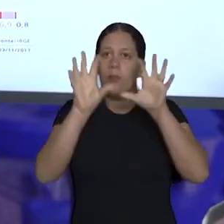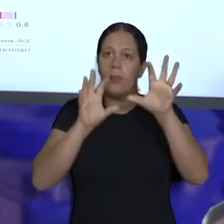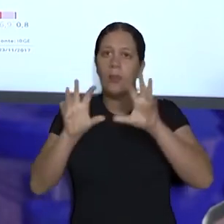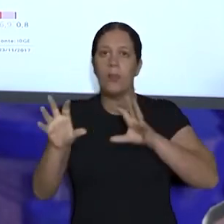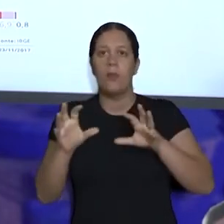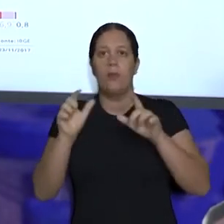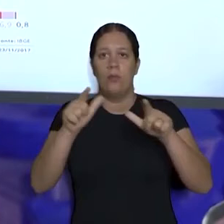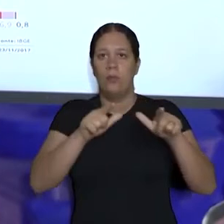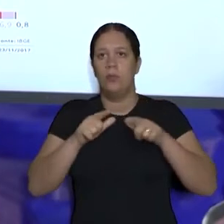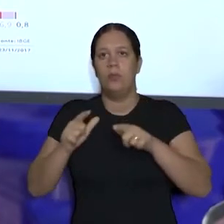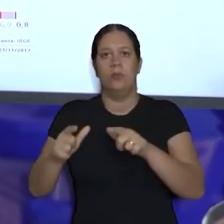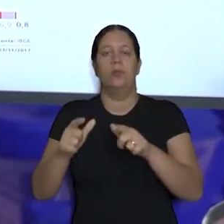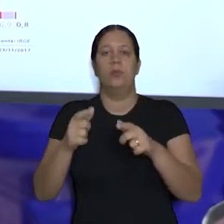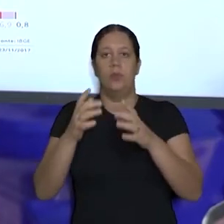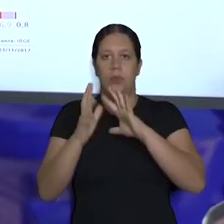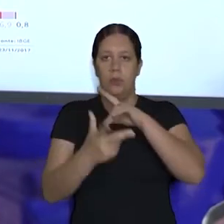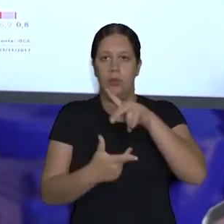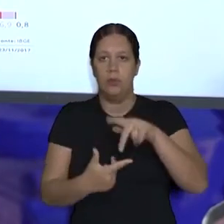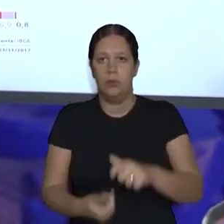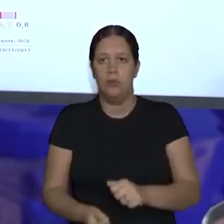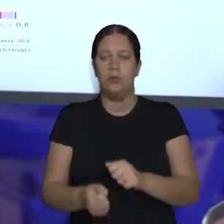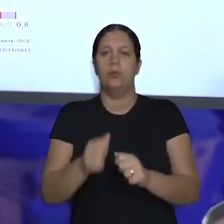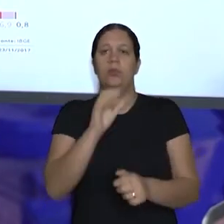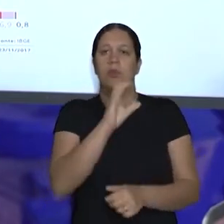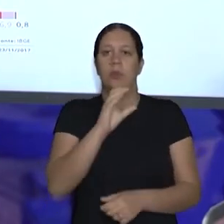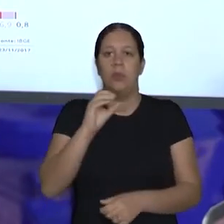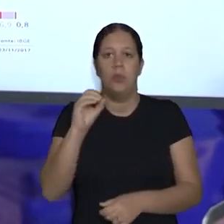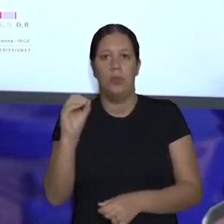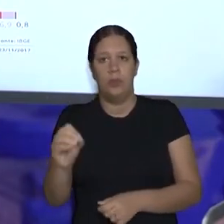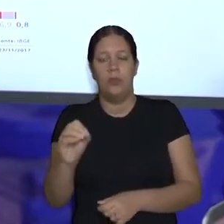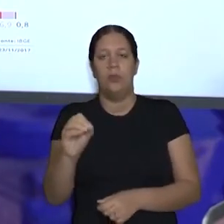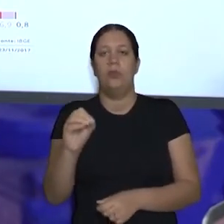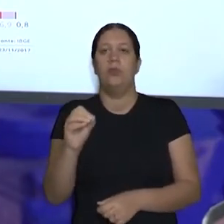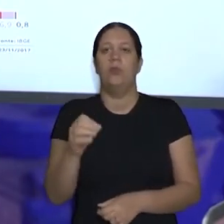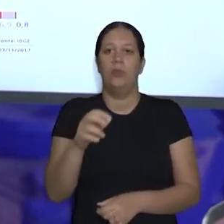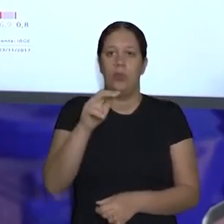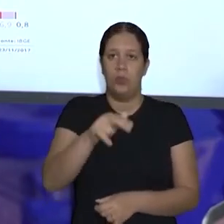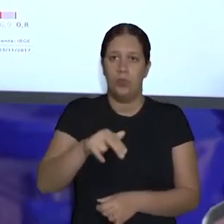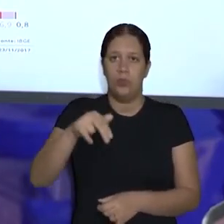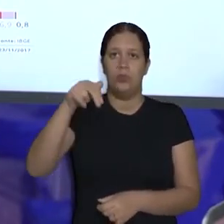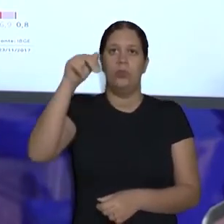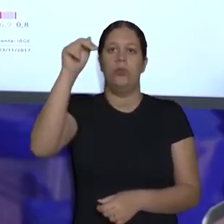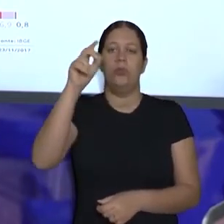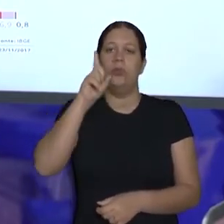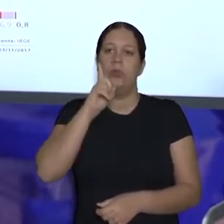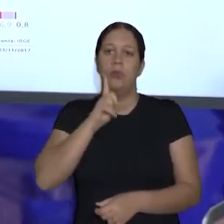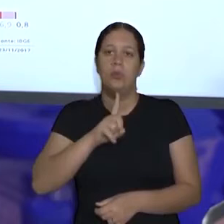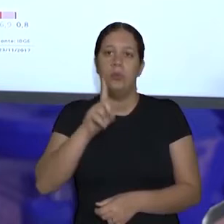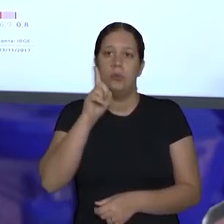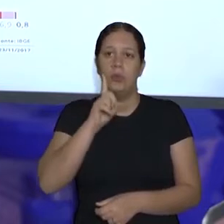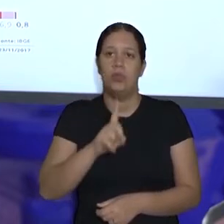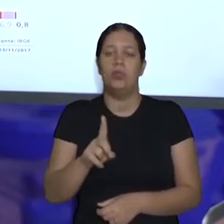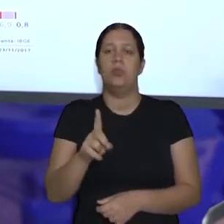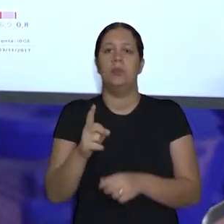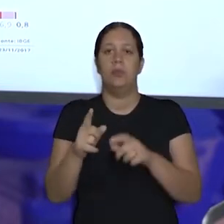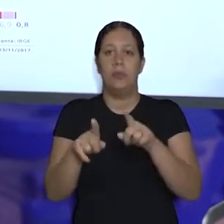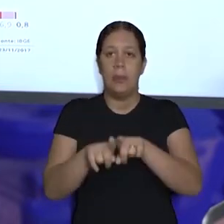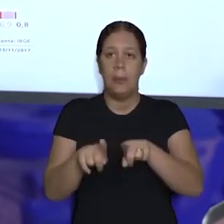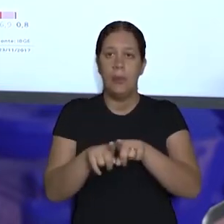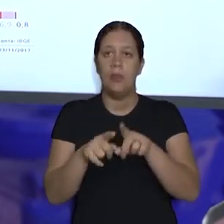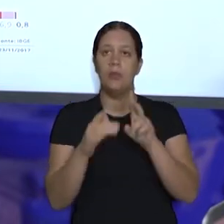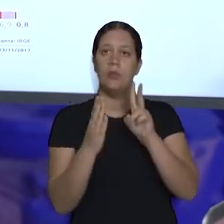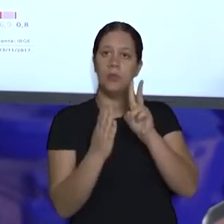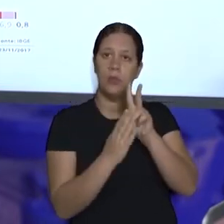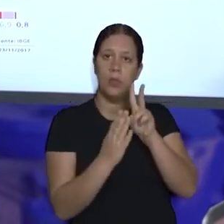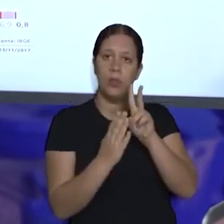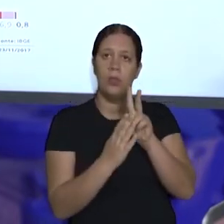mundo. E também temos no Centro-Oeste um número considerável, igual na região Norte, de pardos, pela questão indígena também,